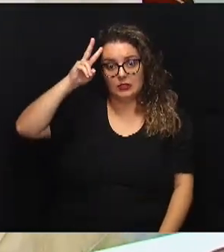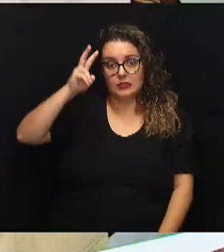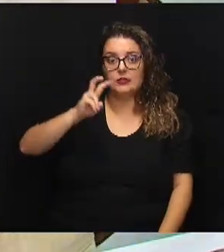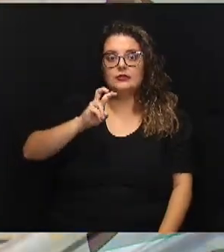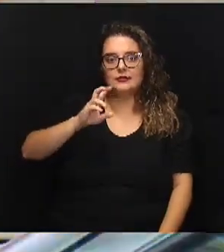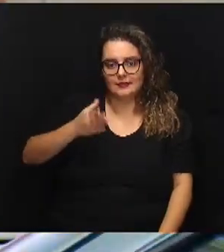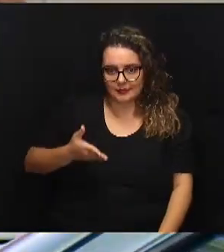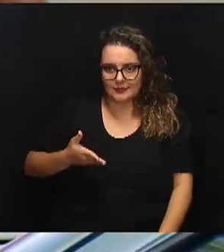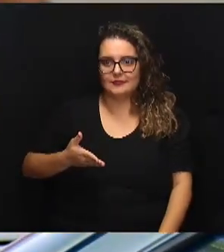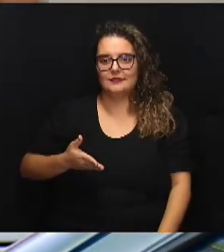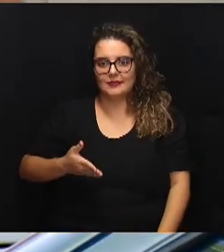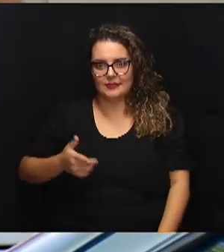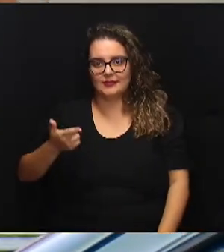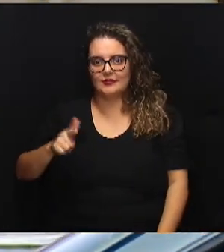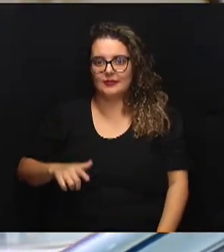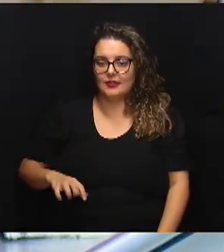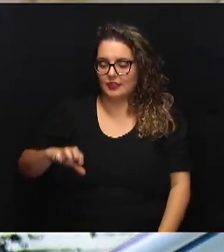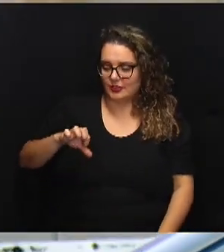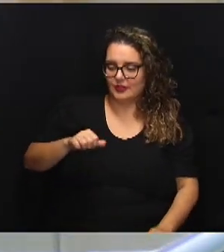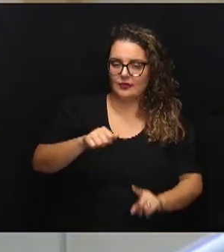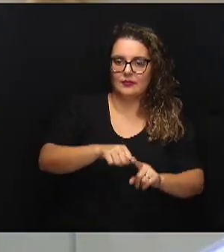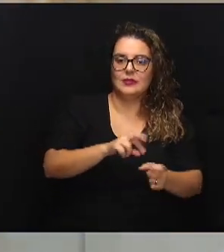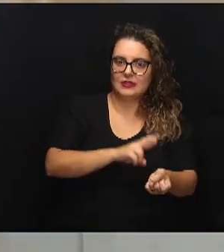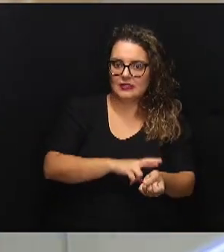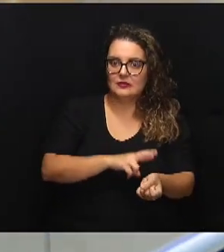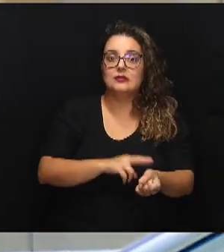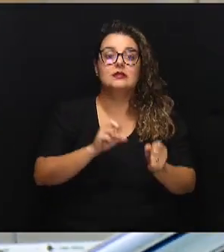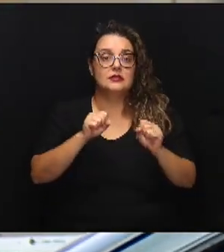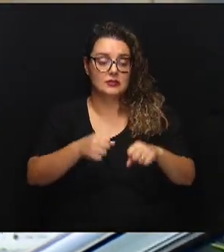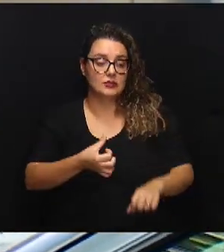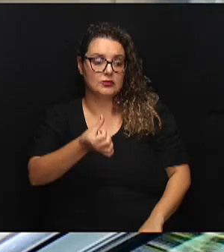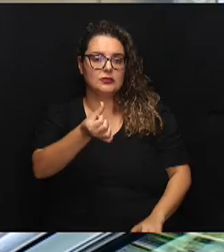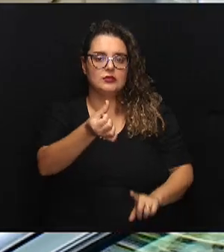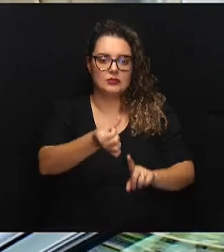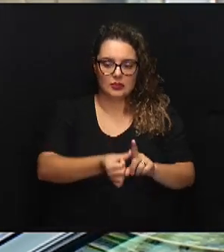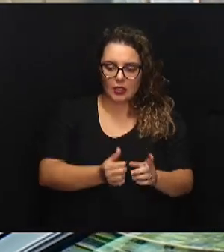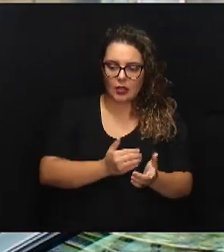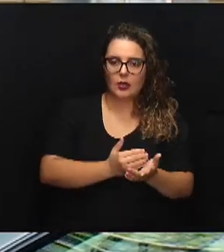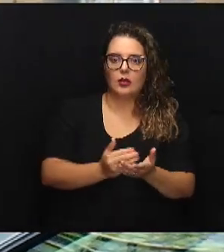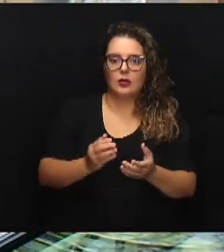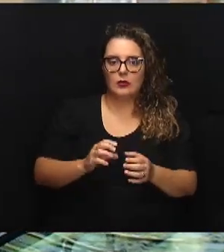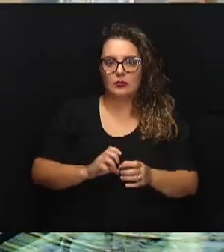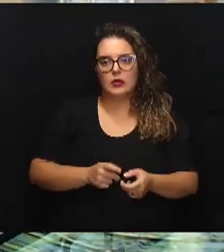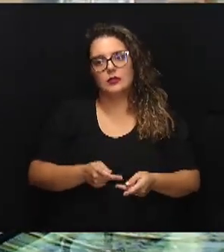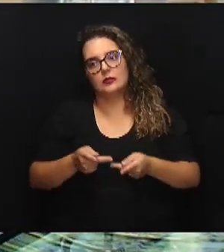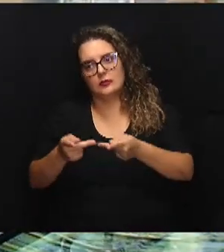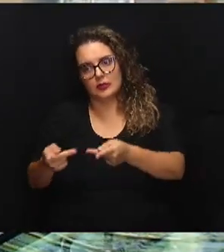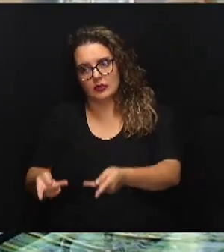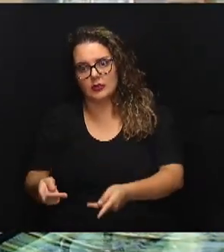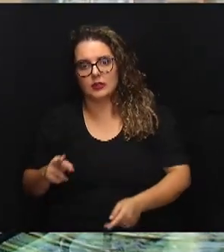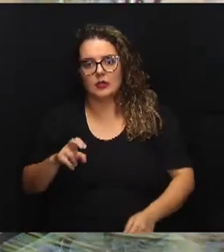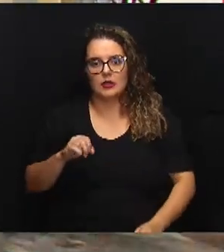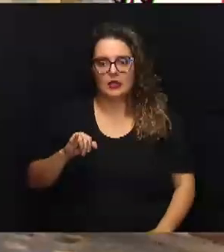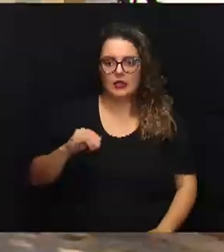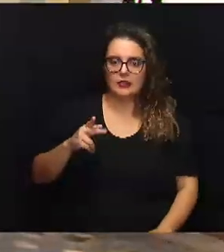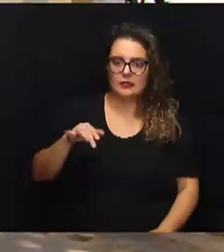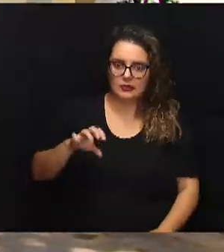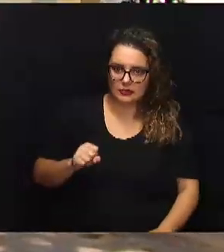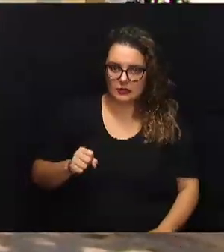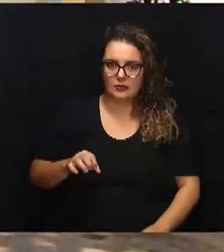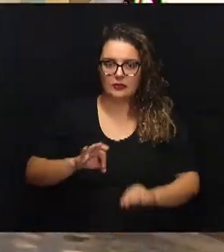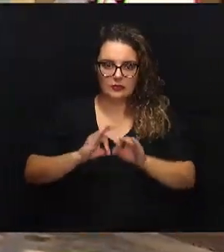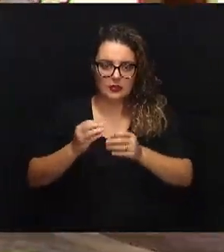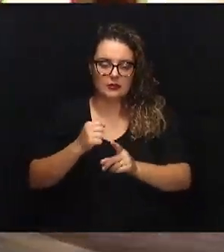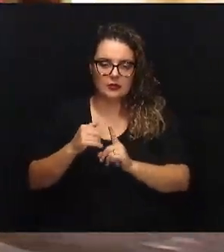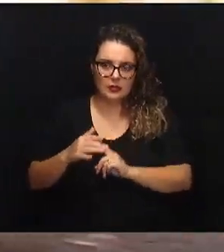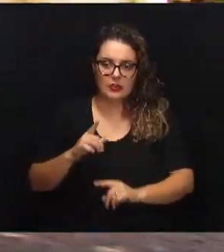de novo, né? 9 meses nesse ritmo. Com 6 meses eles começam a sair para as visitas de reinserção familiar e social, embora